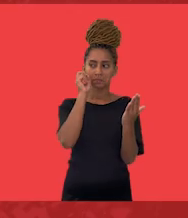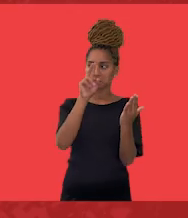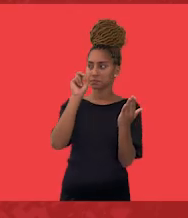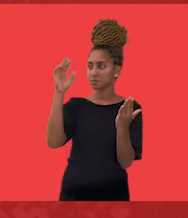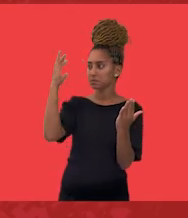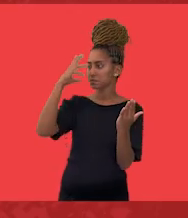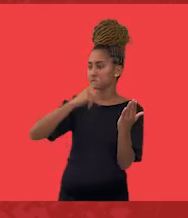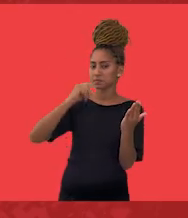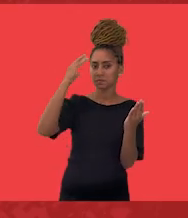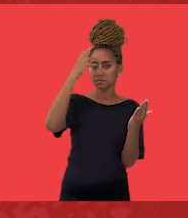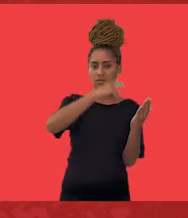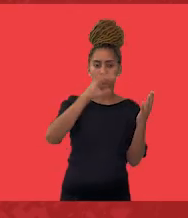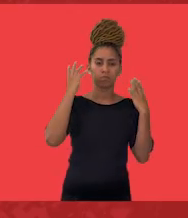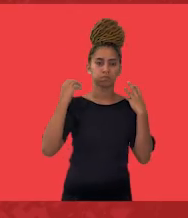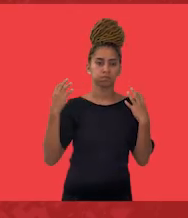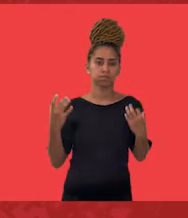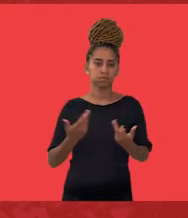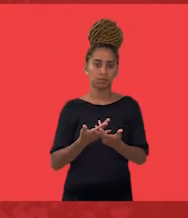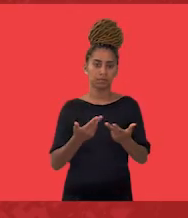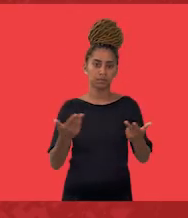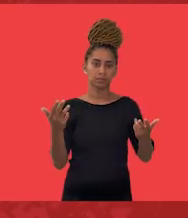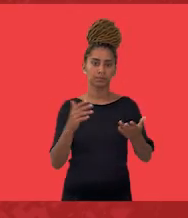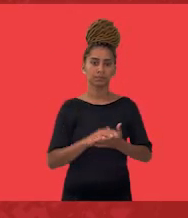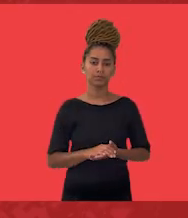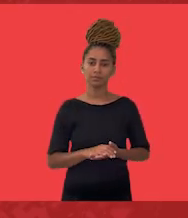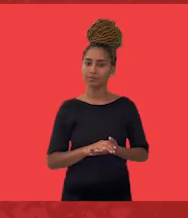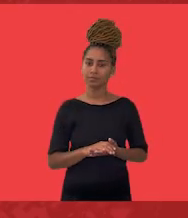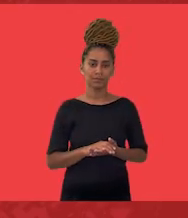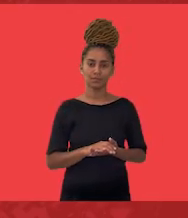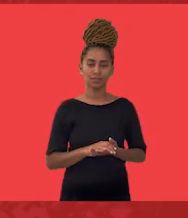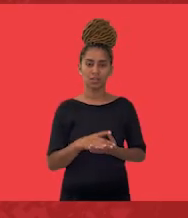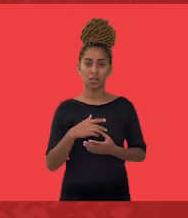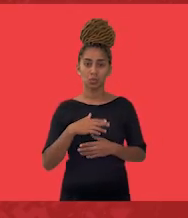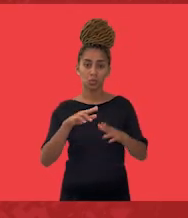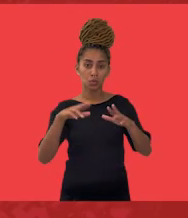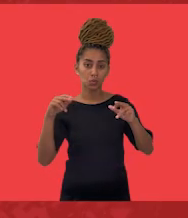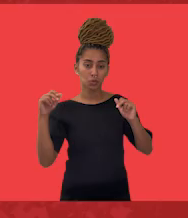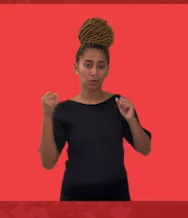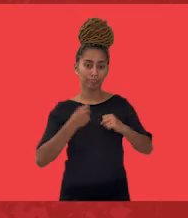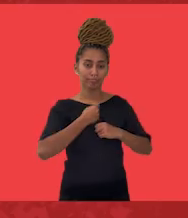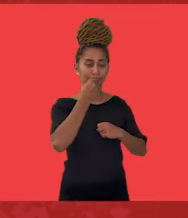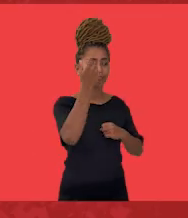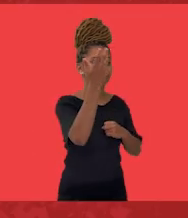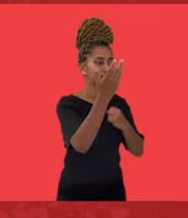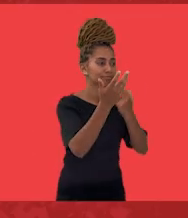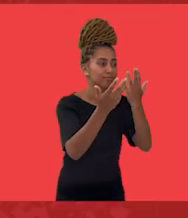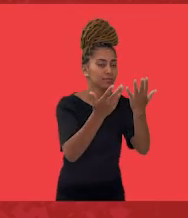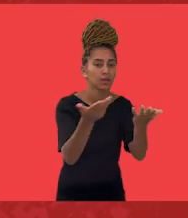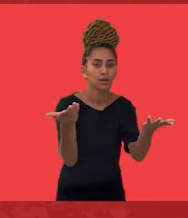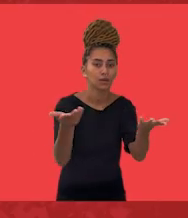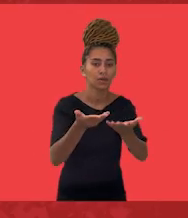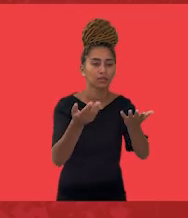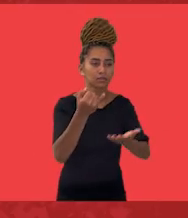se atrase e eu displicentemente não veja que entrei na rua errada ou em um bar,